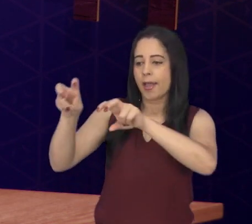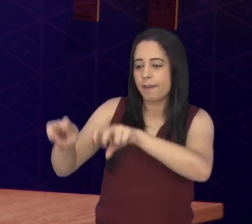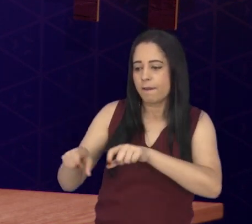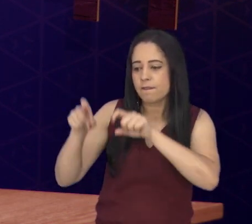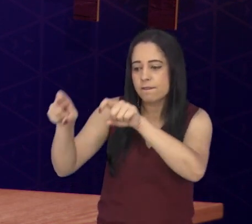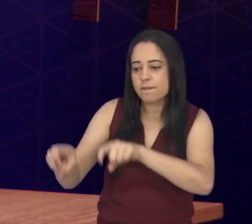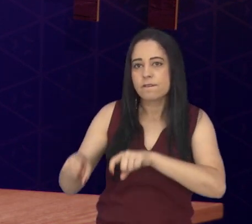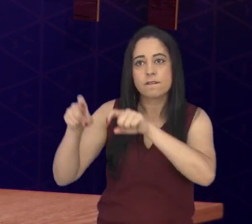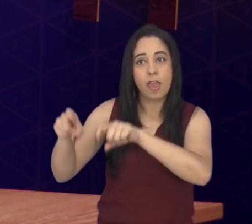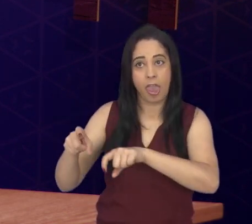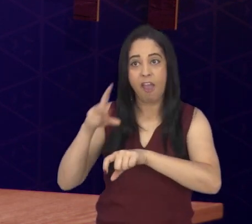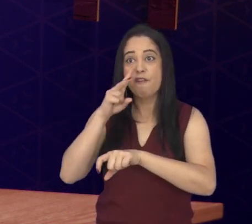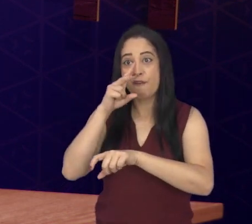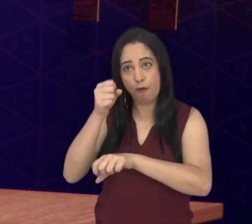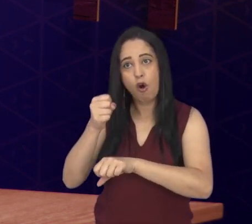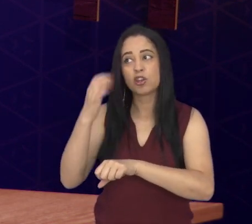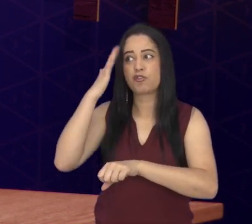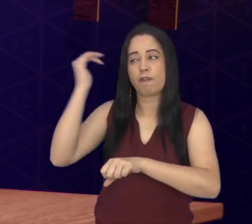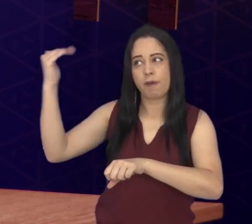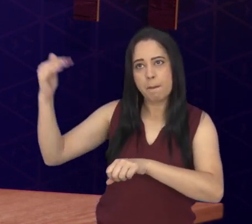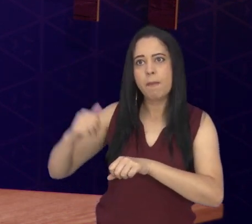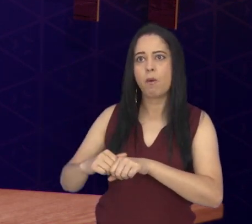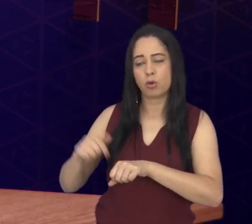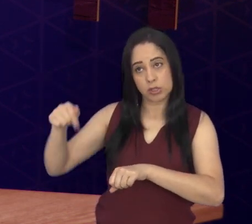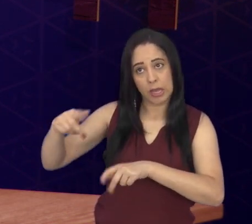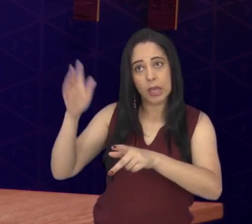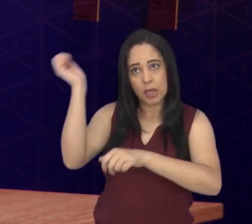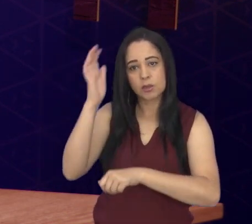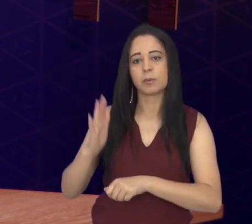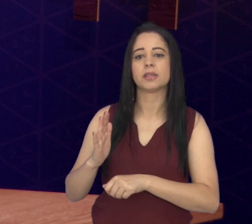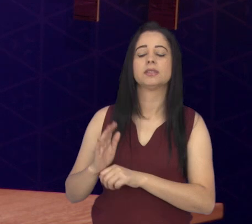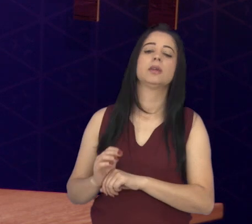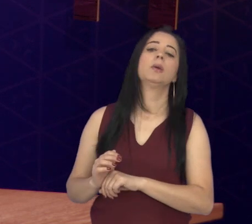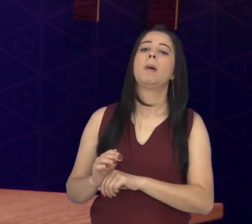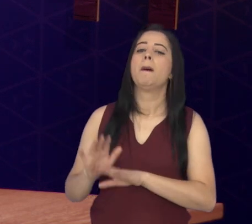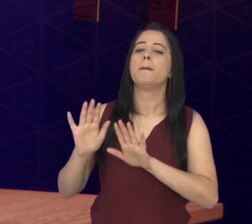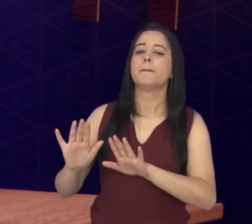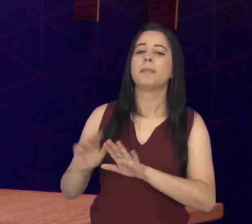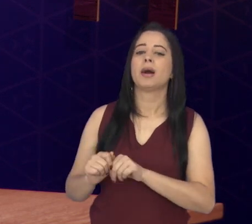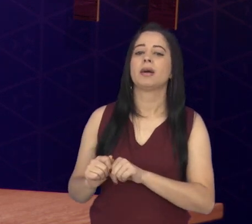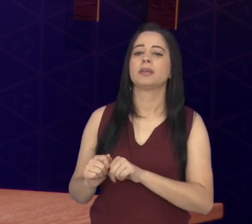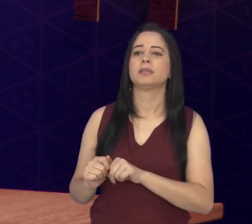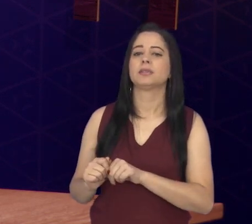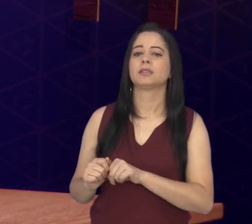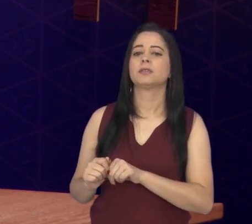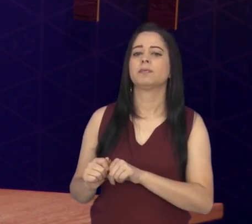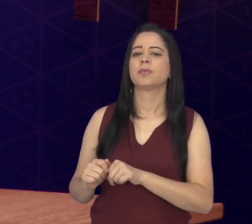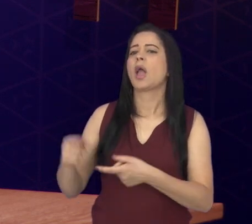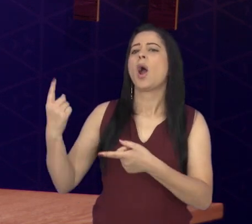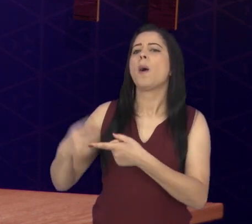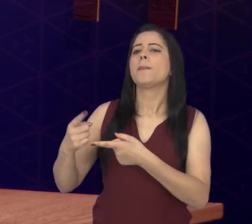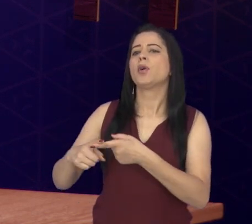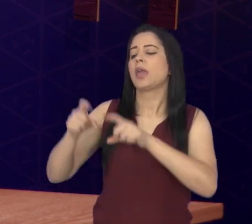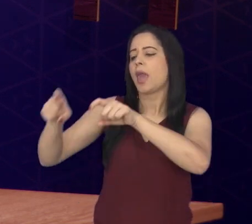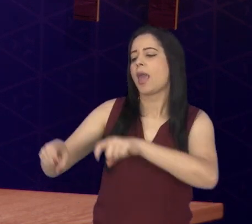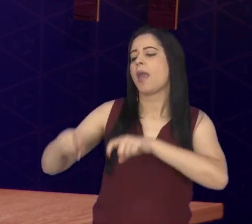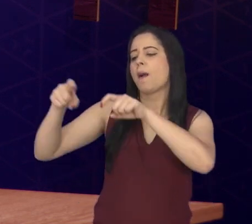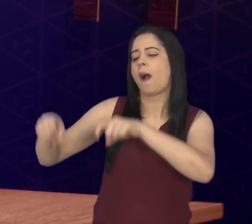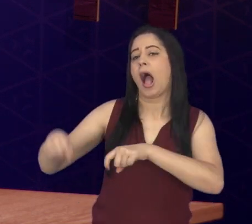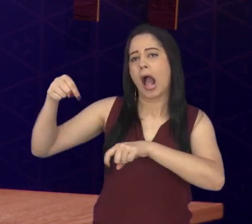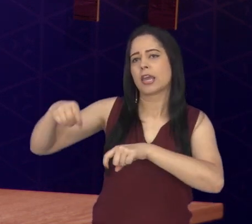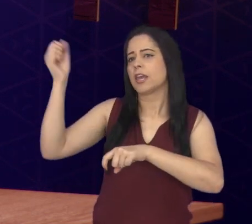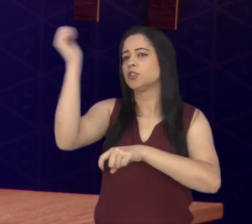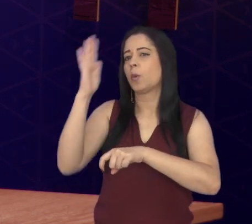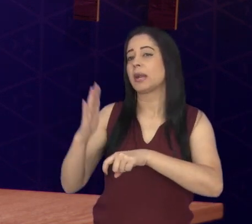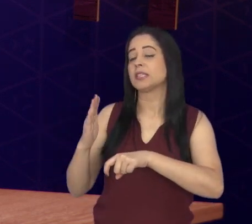de grãos e tal. O agronegócio, a agropecuária é muito forte aqui, né? Mas por que que ela é tão forte? Por que que isso é tão